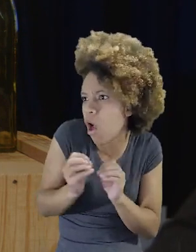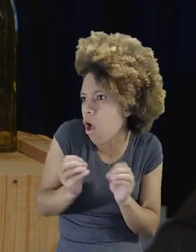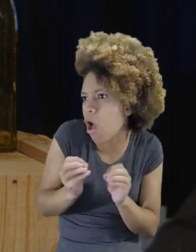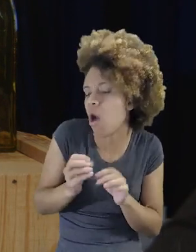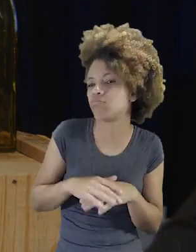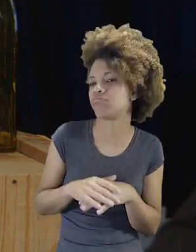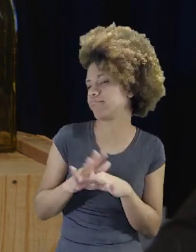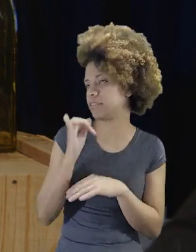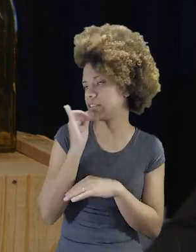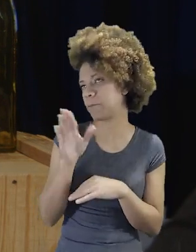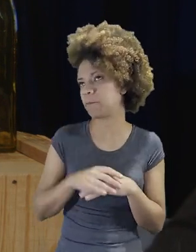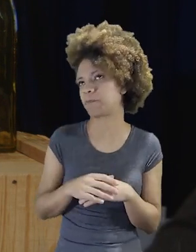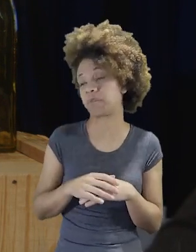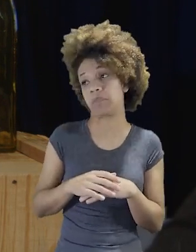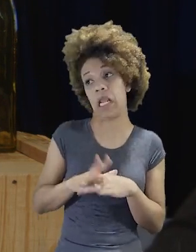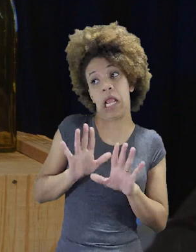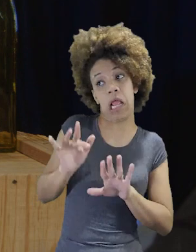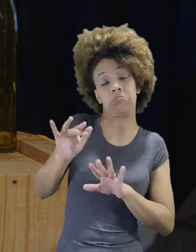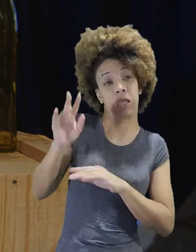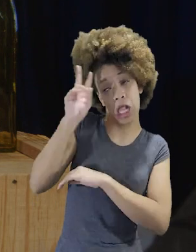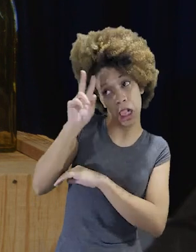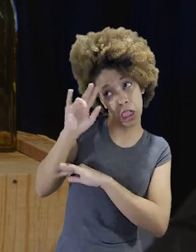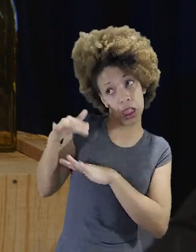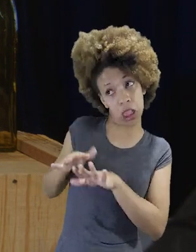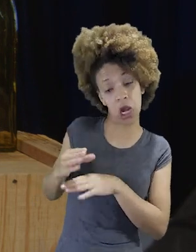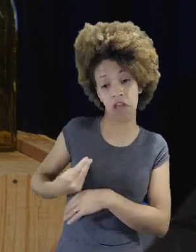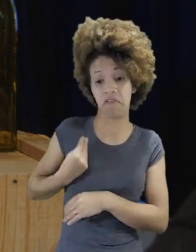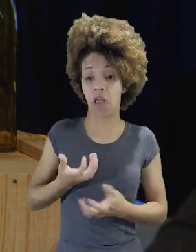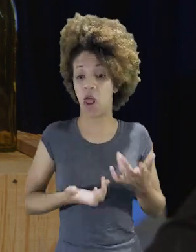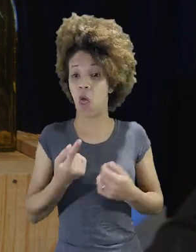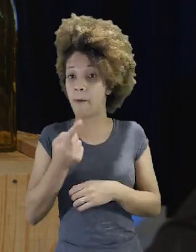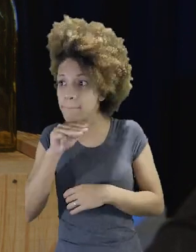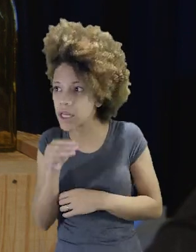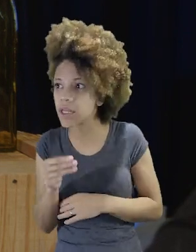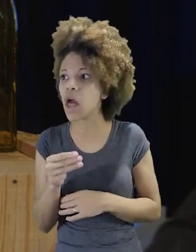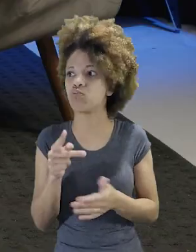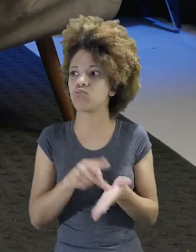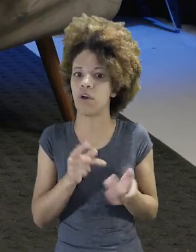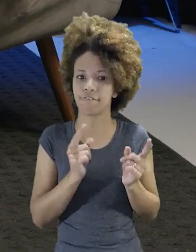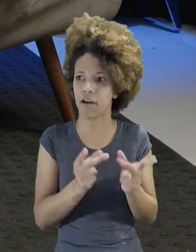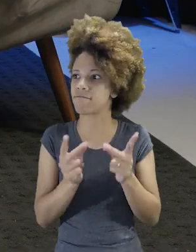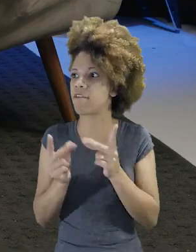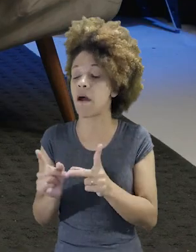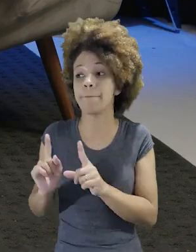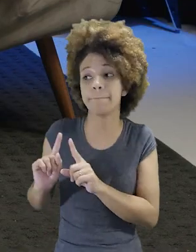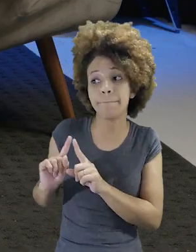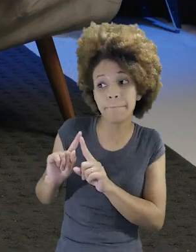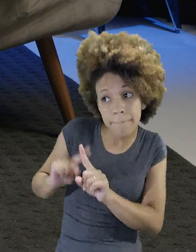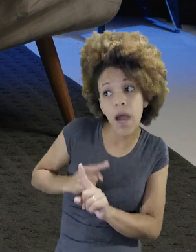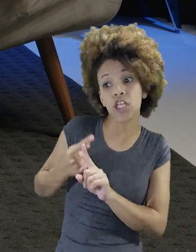o sobrevivendo no inferno teria vendido um milhão de cópias oficiais mas dois milhões no pirata tá ligado falar muito com o